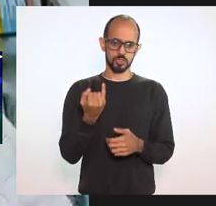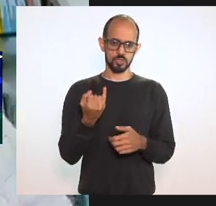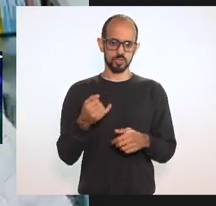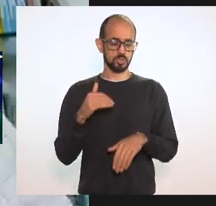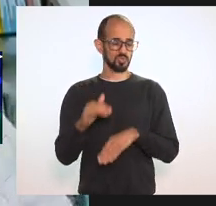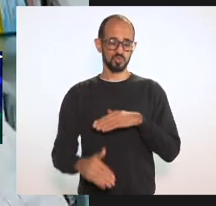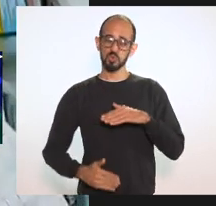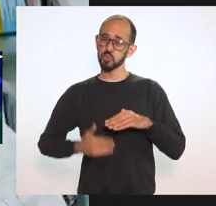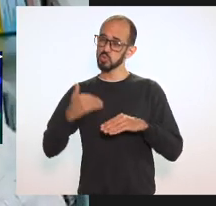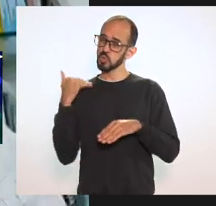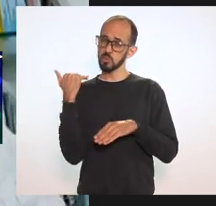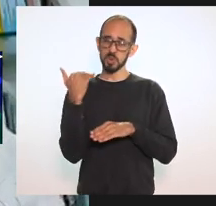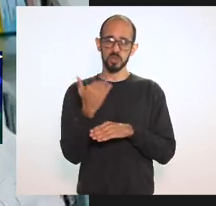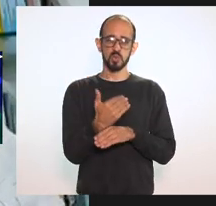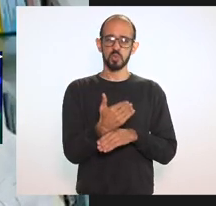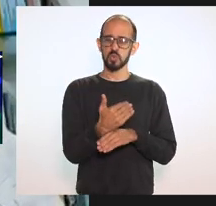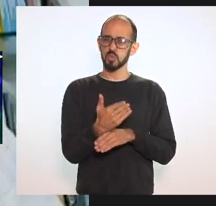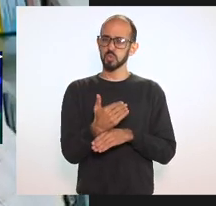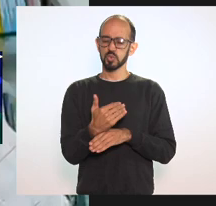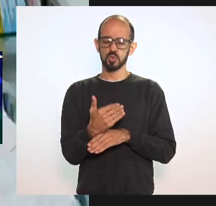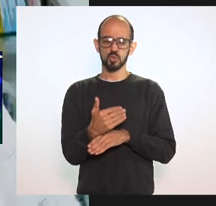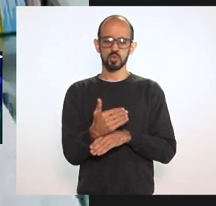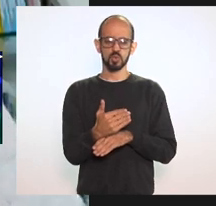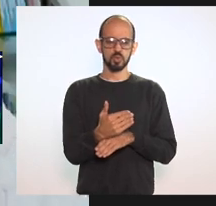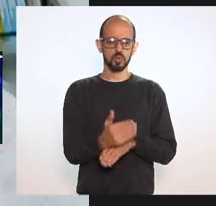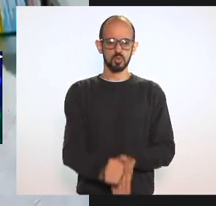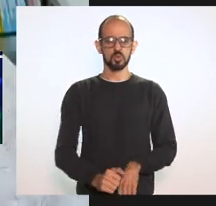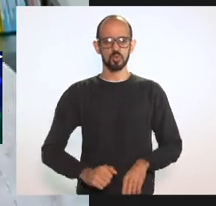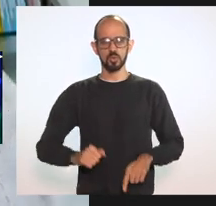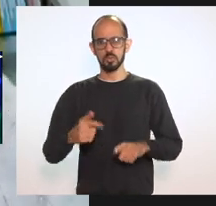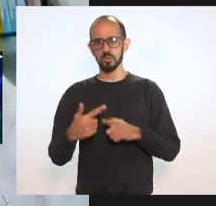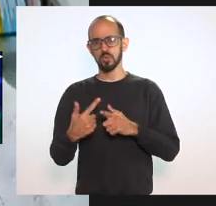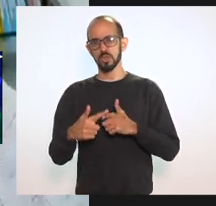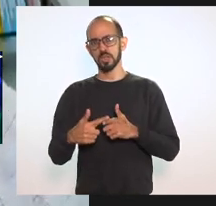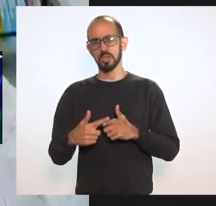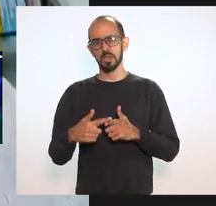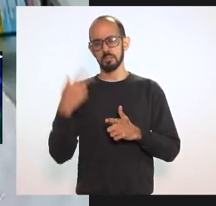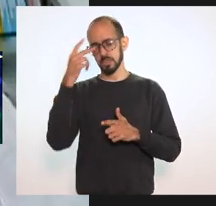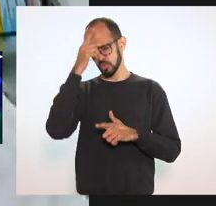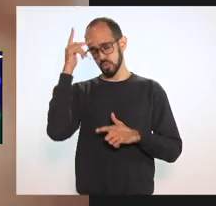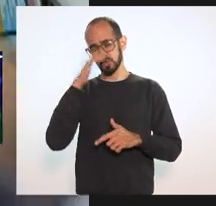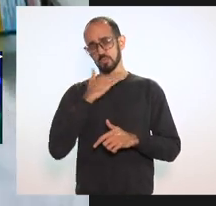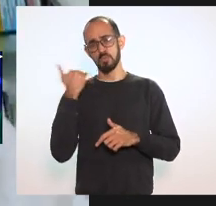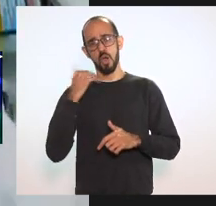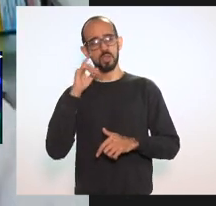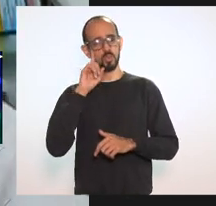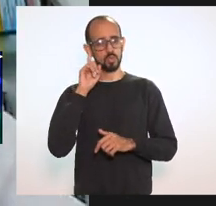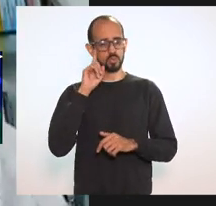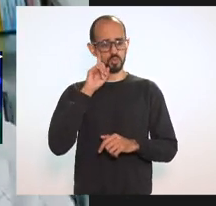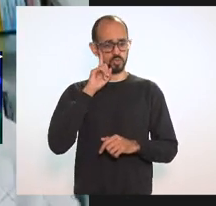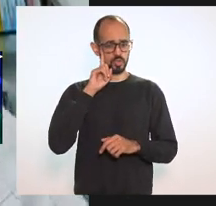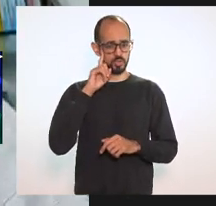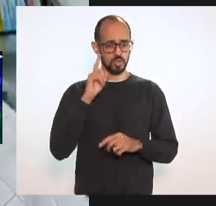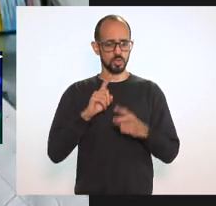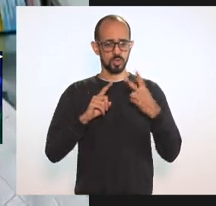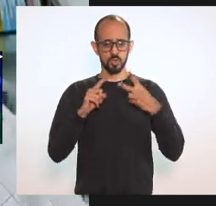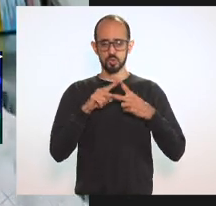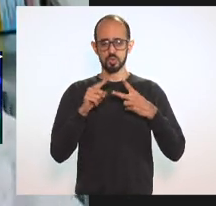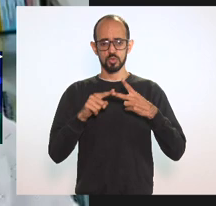sobretudo pela agonia que nos causa de vida e se perdendo a cada dia e